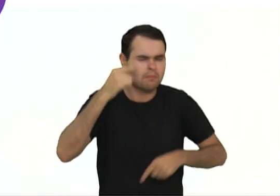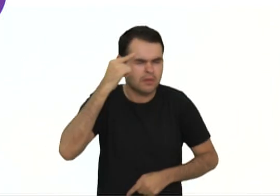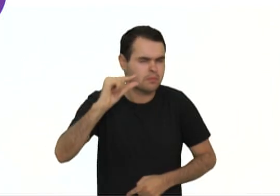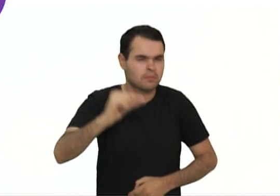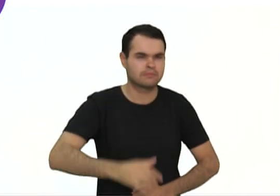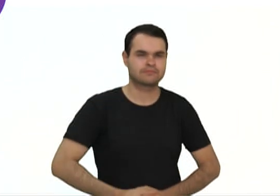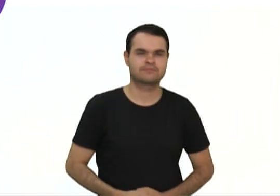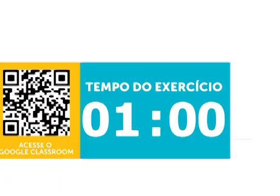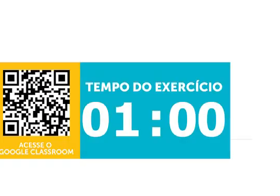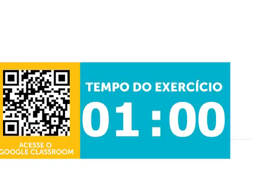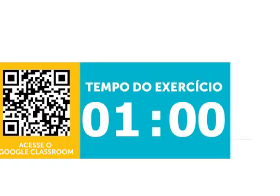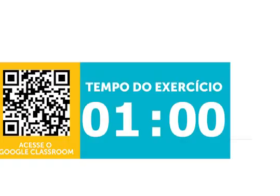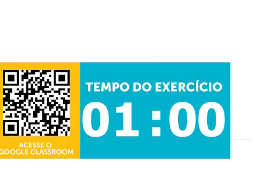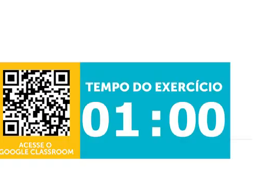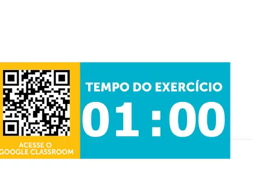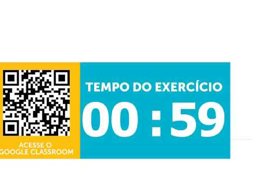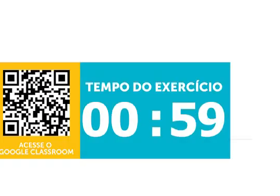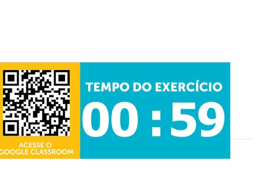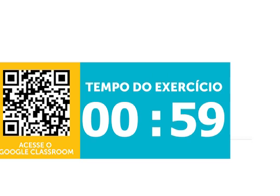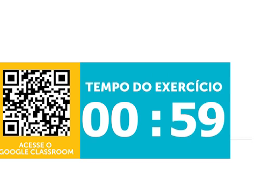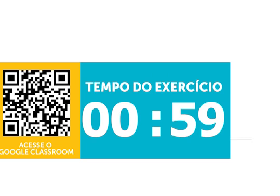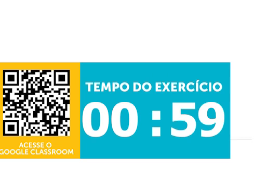pouquinho.